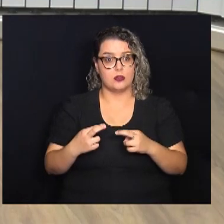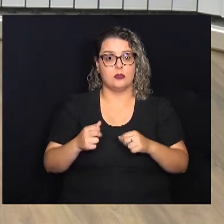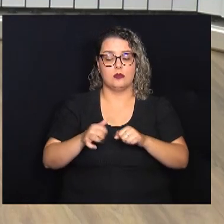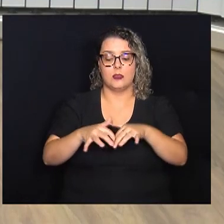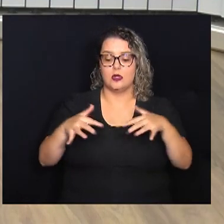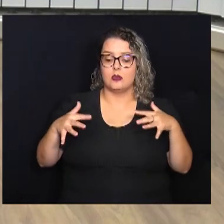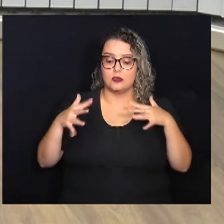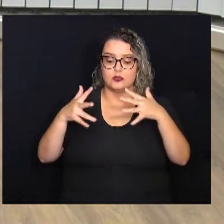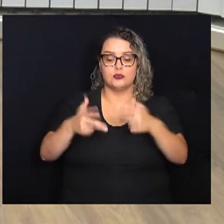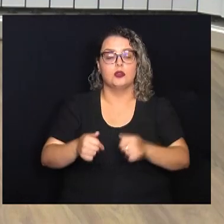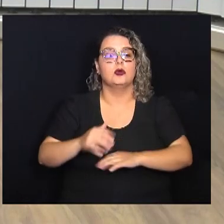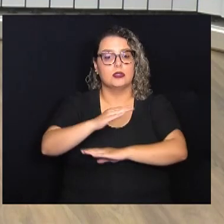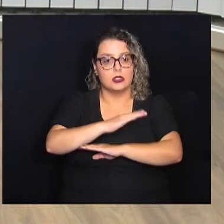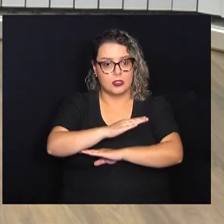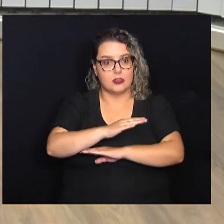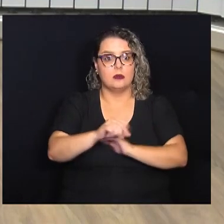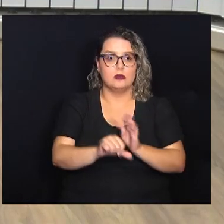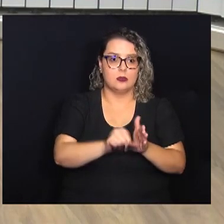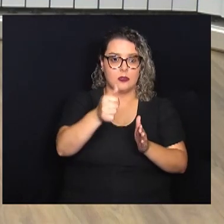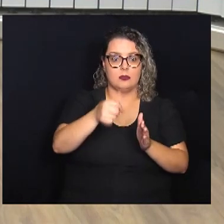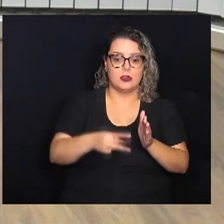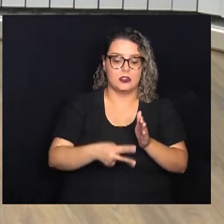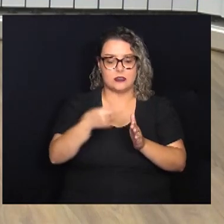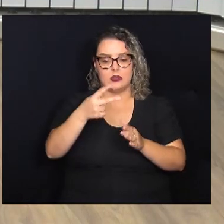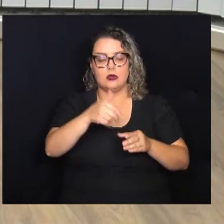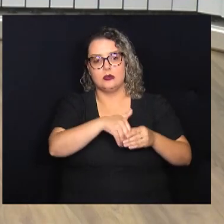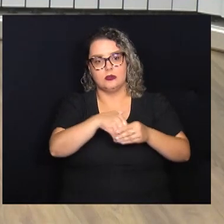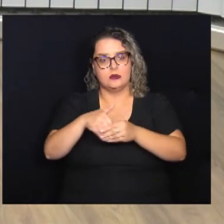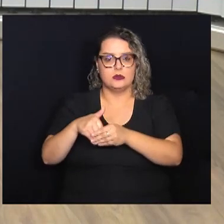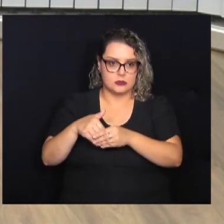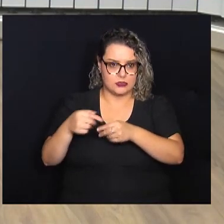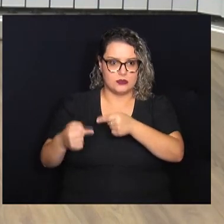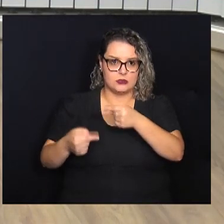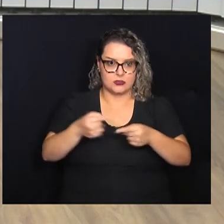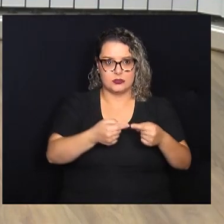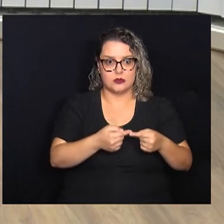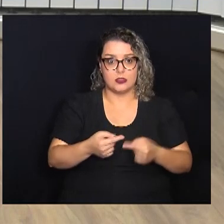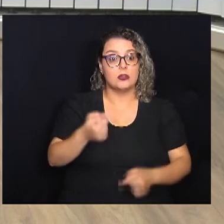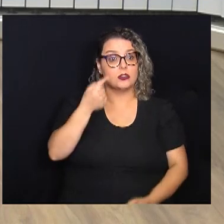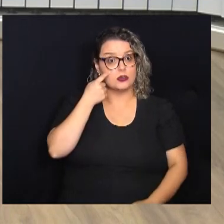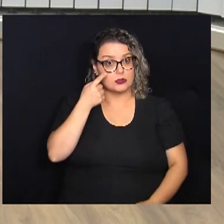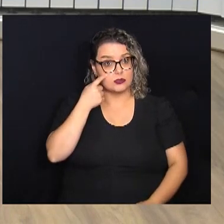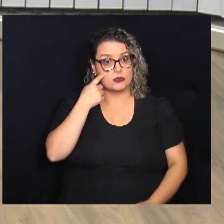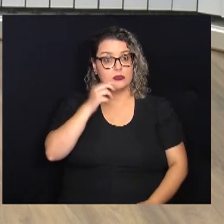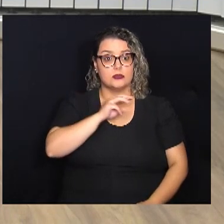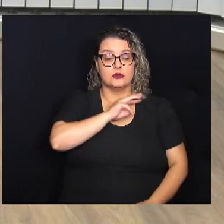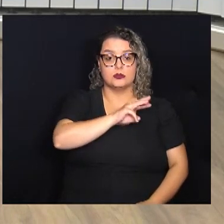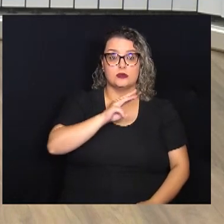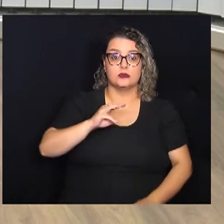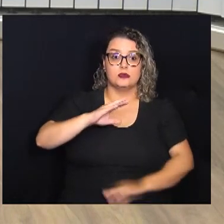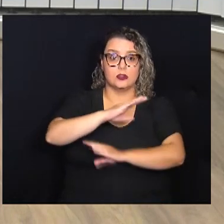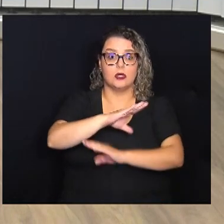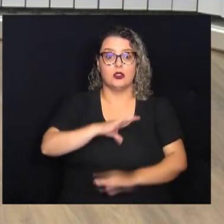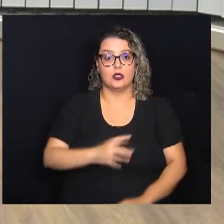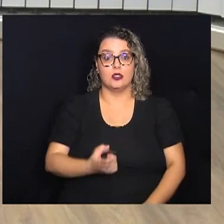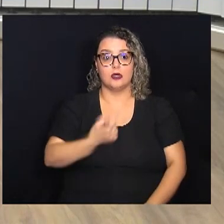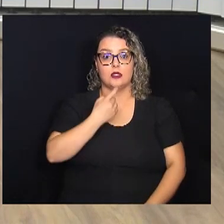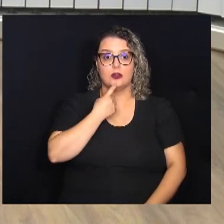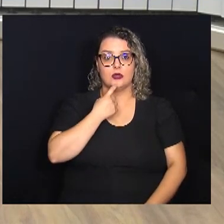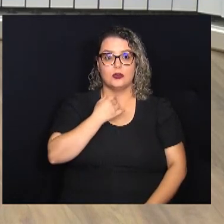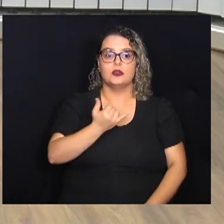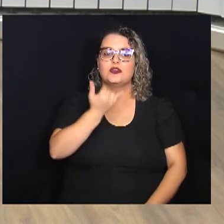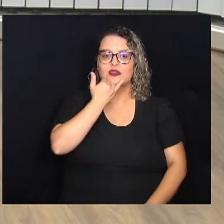da Câmara em primeira e segunda discussão. E as reuniões você confere lá no site da Câmara Municipal de Campinas, no